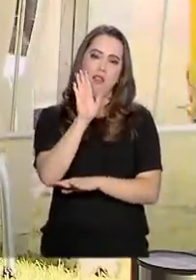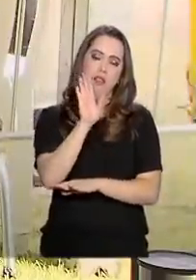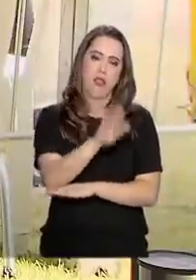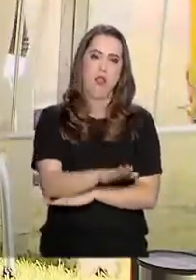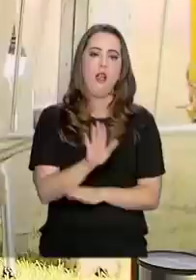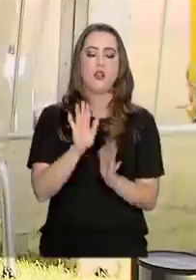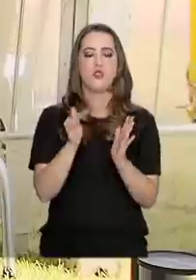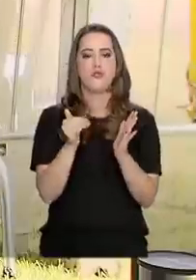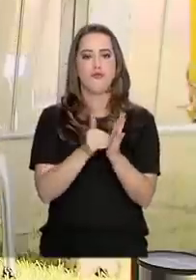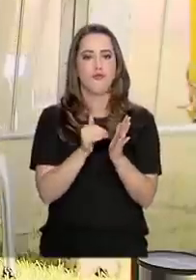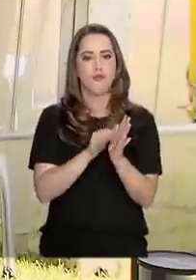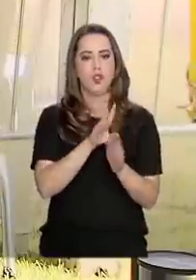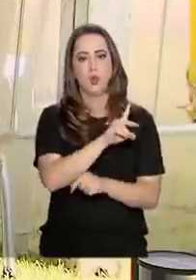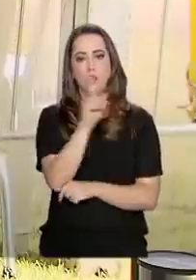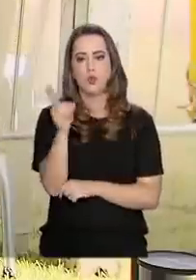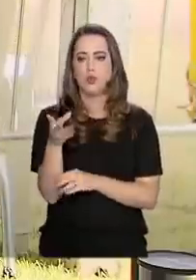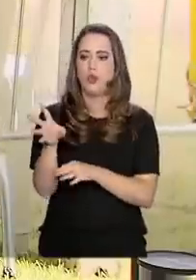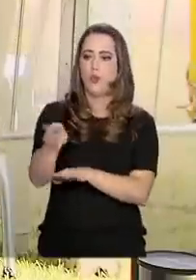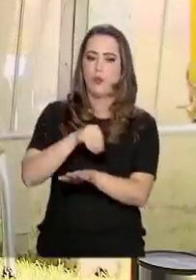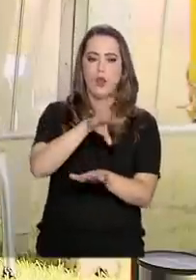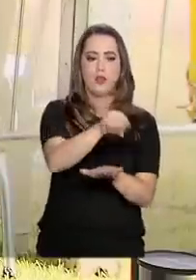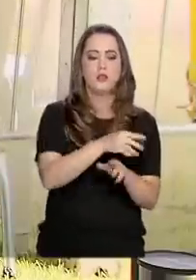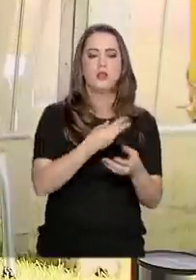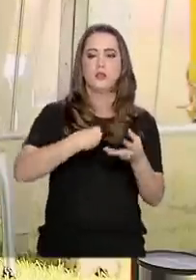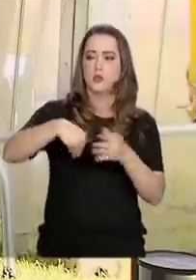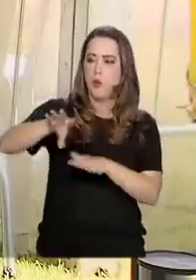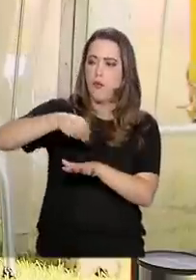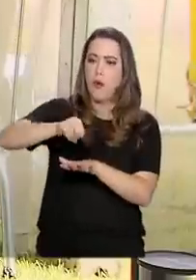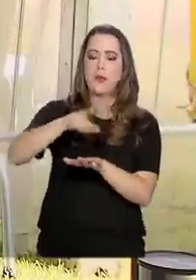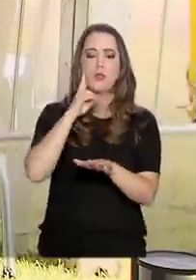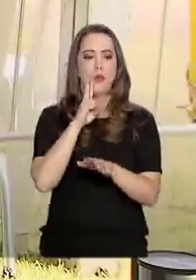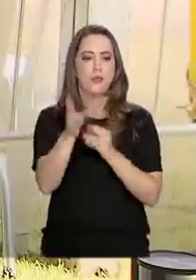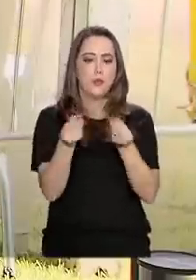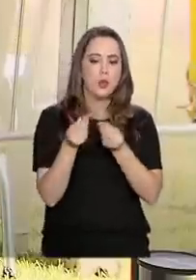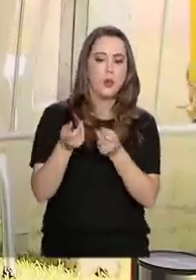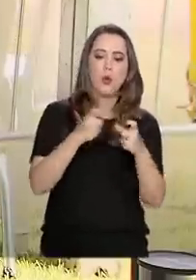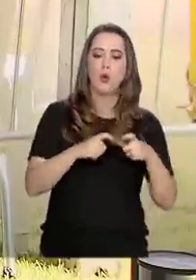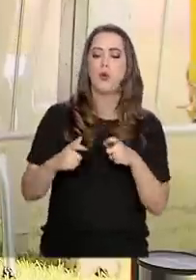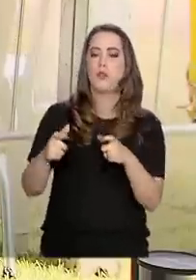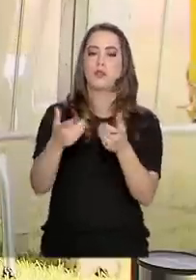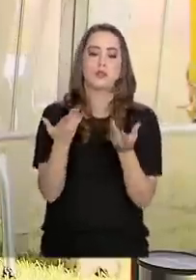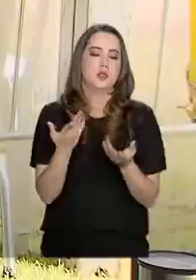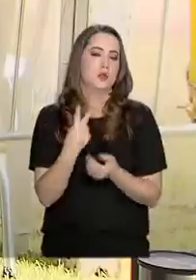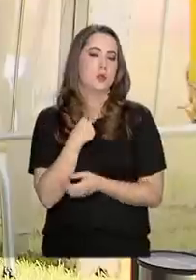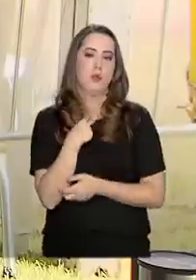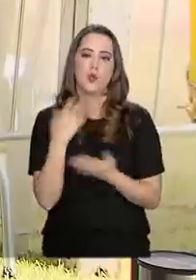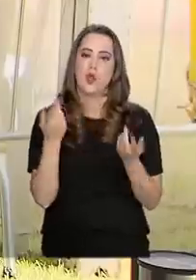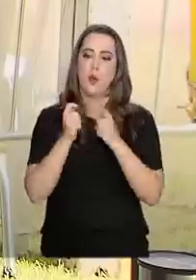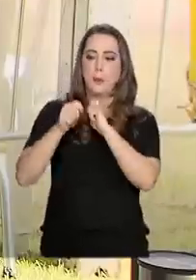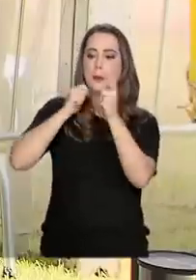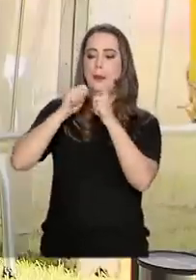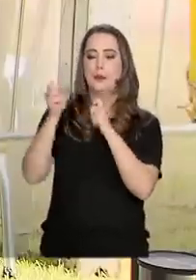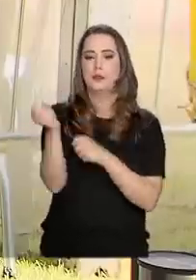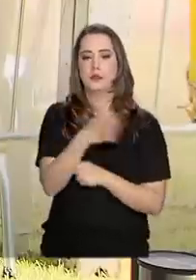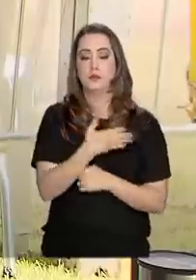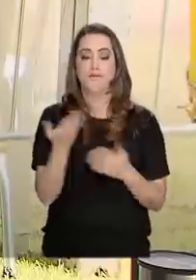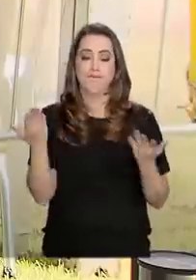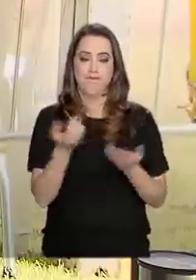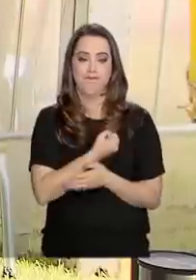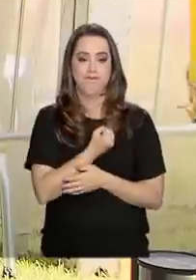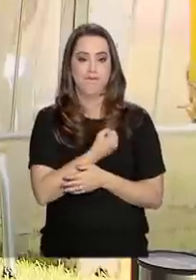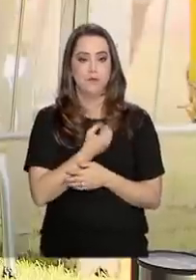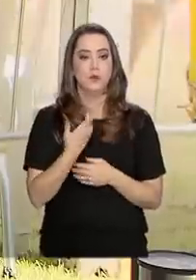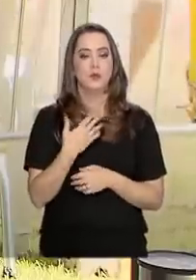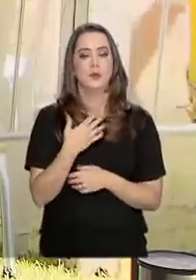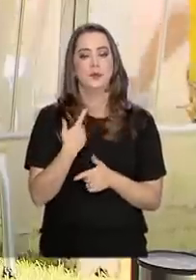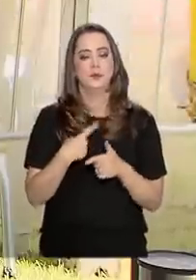dia, porque eles estão juntando informações, estão em operações, fazendo reconhecimento diário. E nesse momento não será possível fazer, então, essa atualização nos números